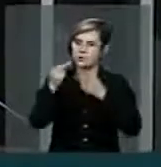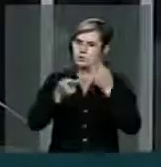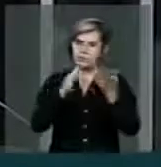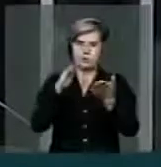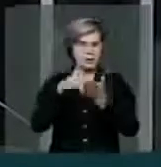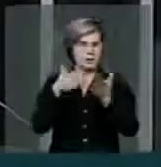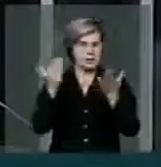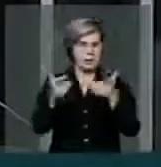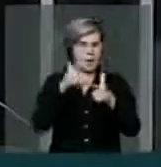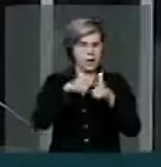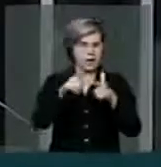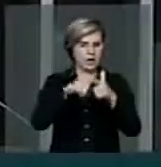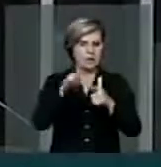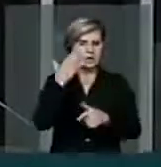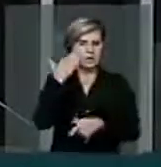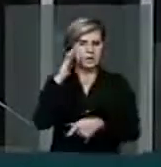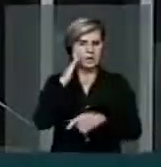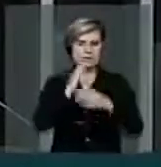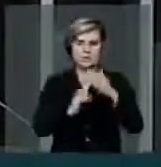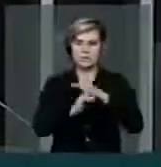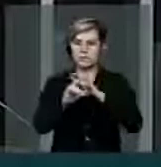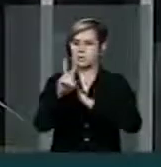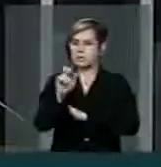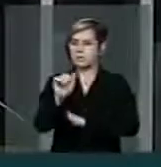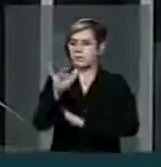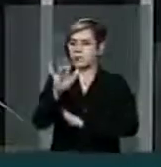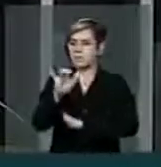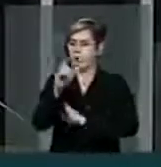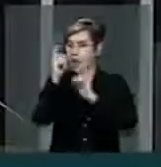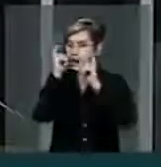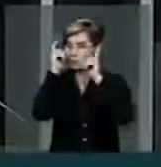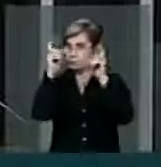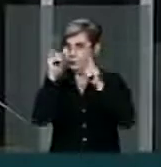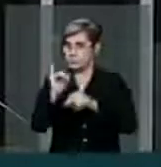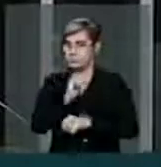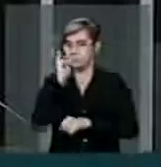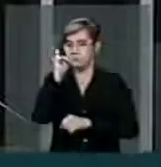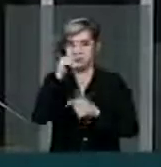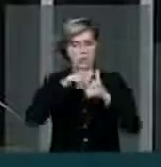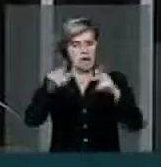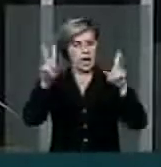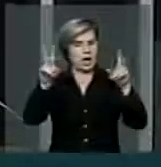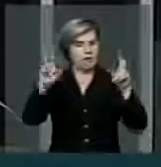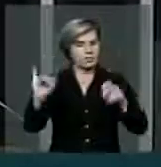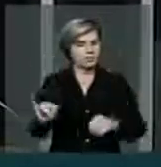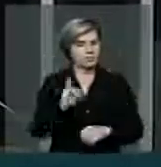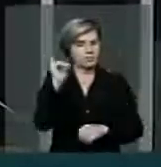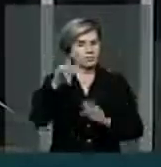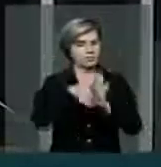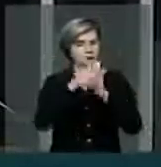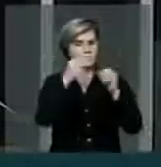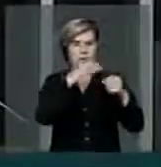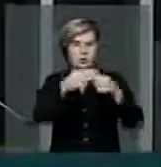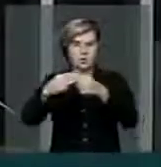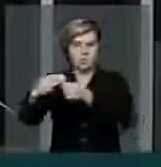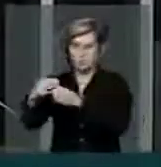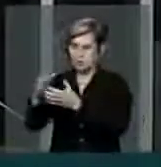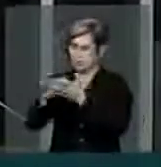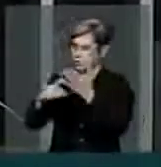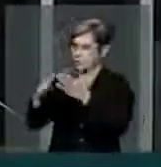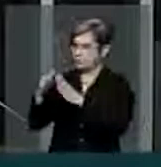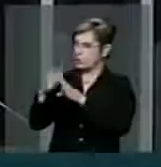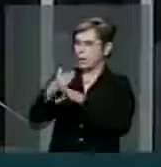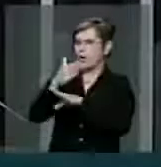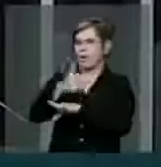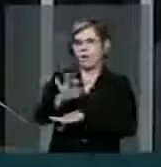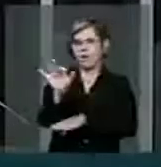momento, entendemos que a Vale não vem dando a devida importância aos assuntos relevantes dos municípios por onde